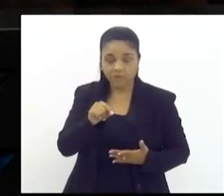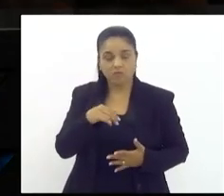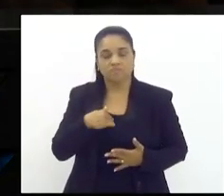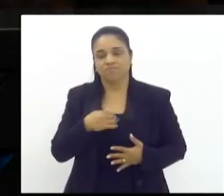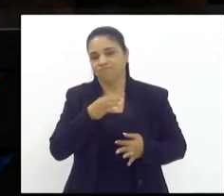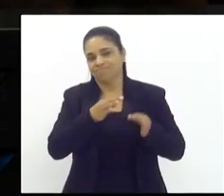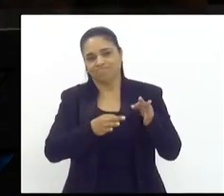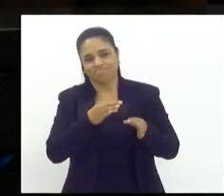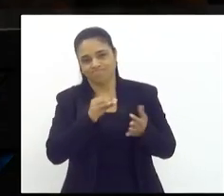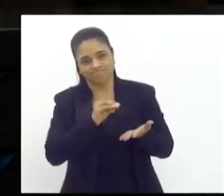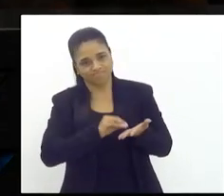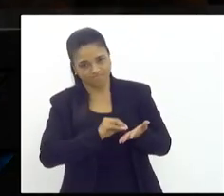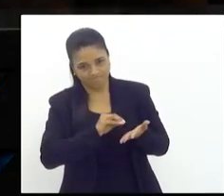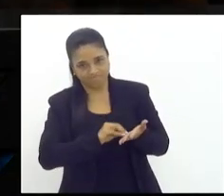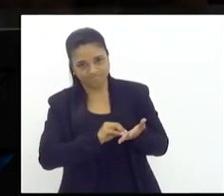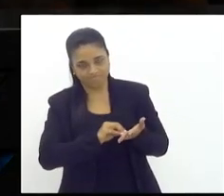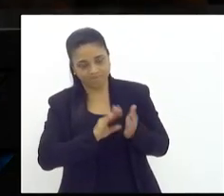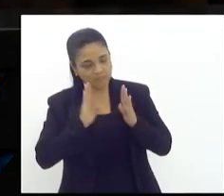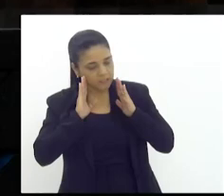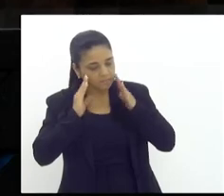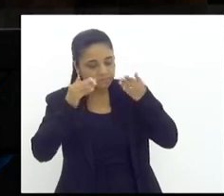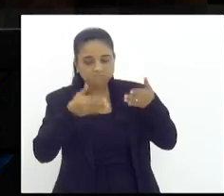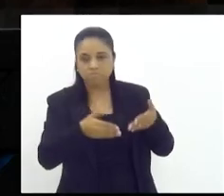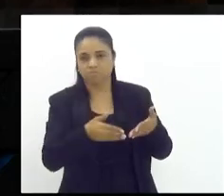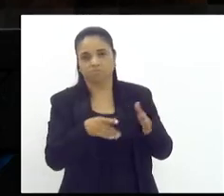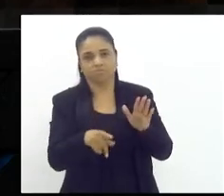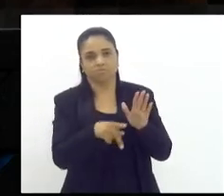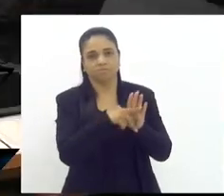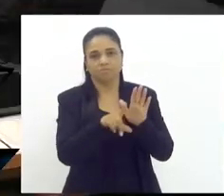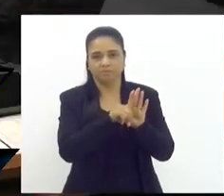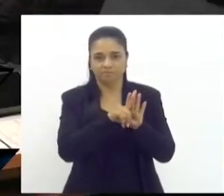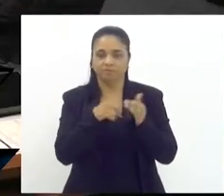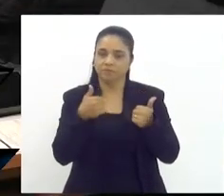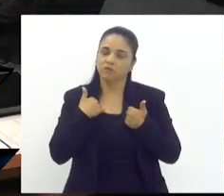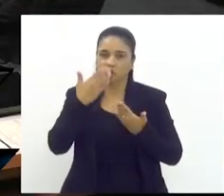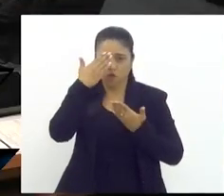nesse caso específico muito obrigado senhora